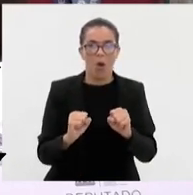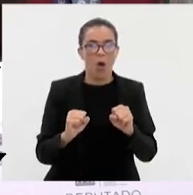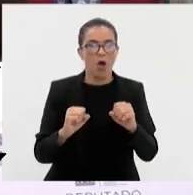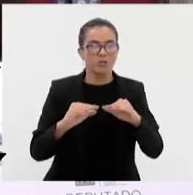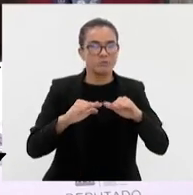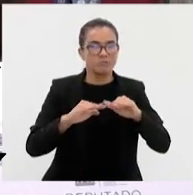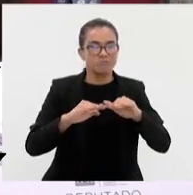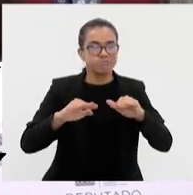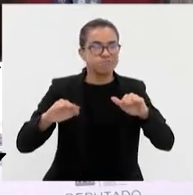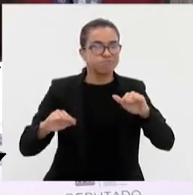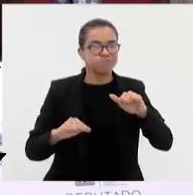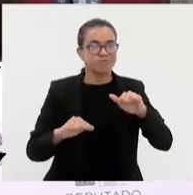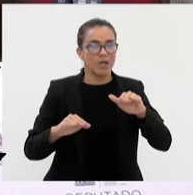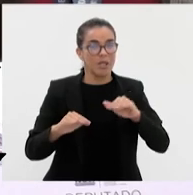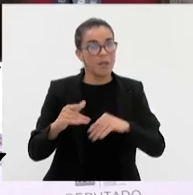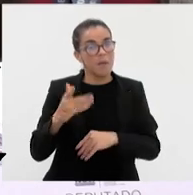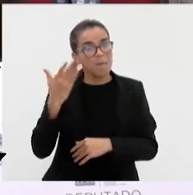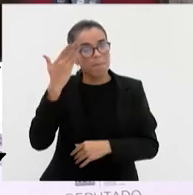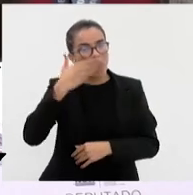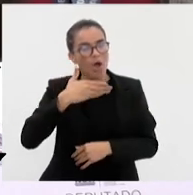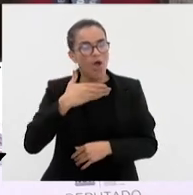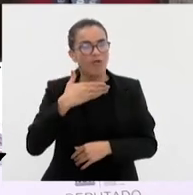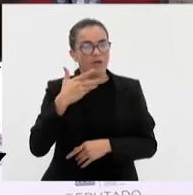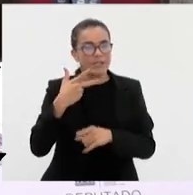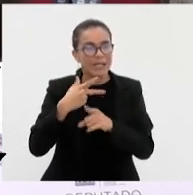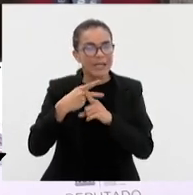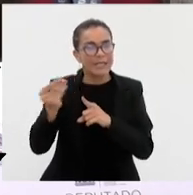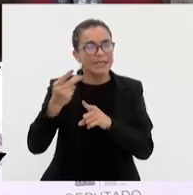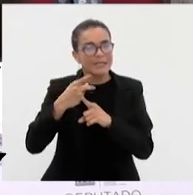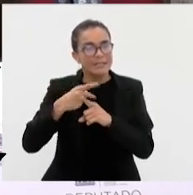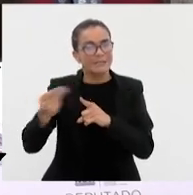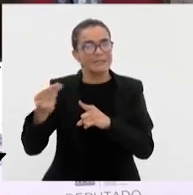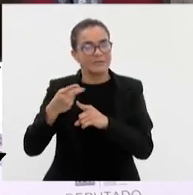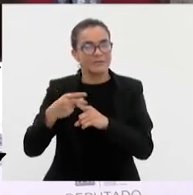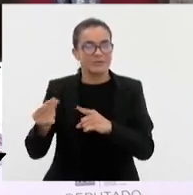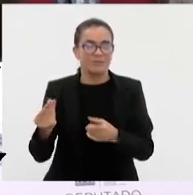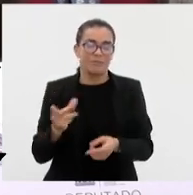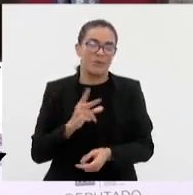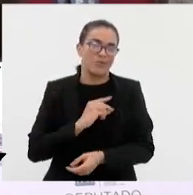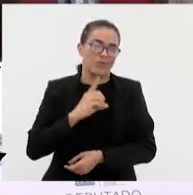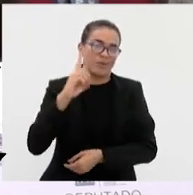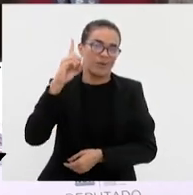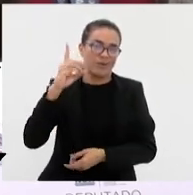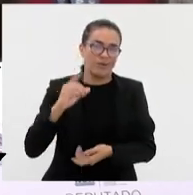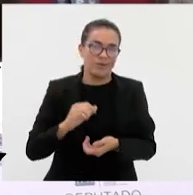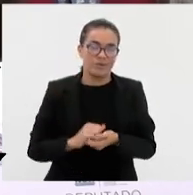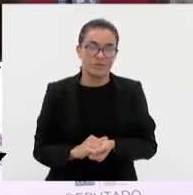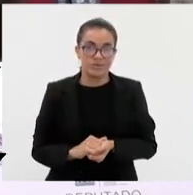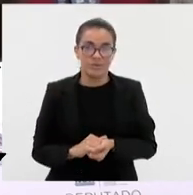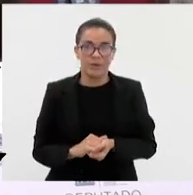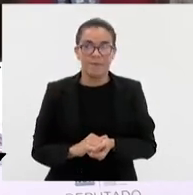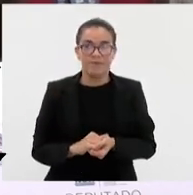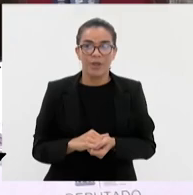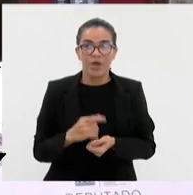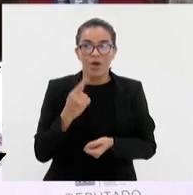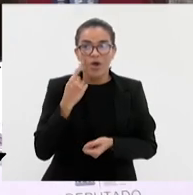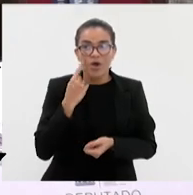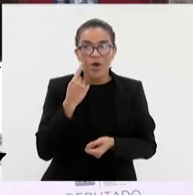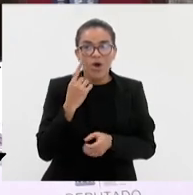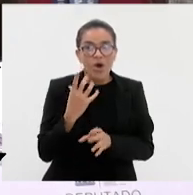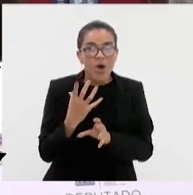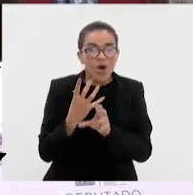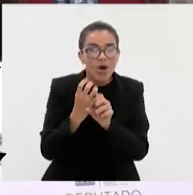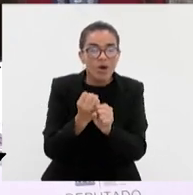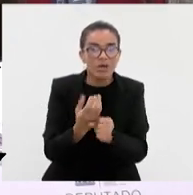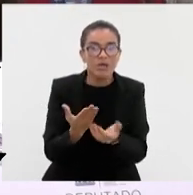e mostra que está ganhando? Não é uma discussão. Mostra que está ganhando, meu Deus. Está aqui. Os resultados estão